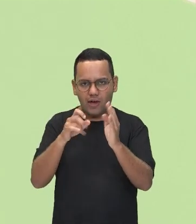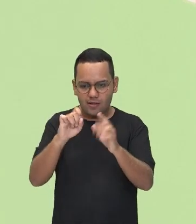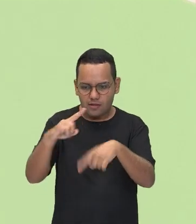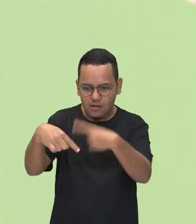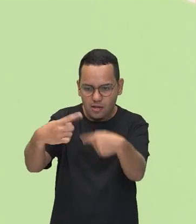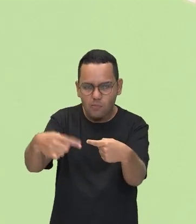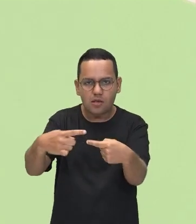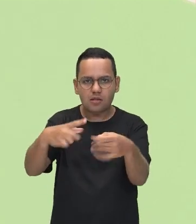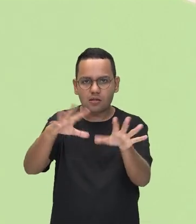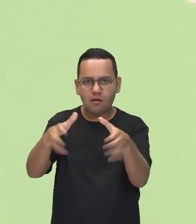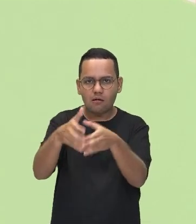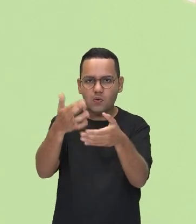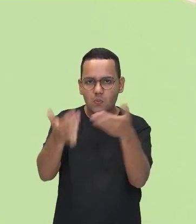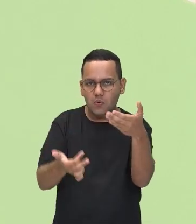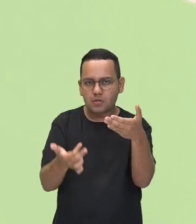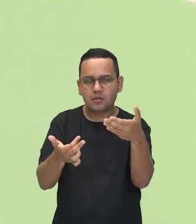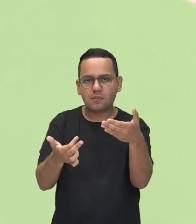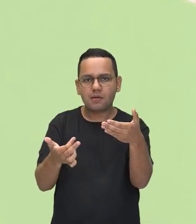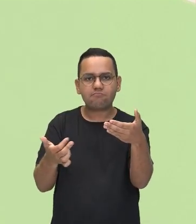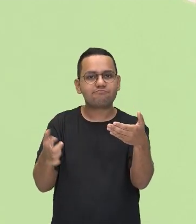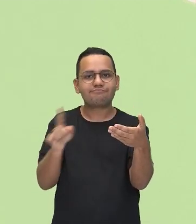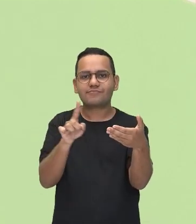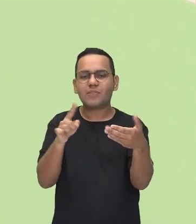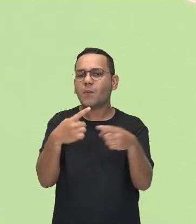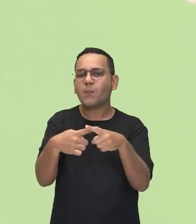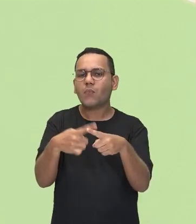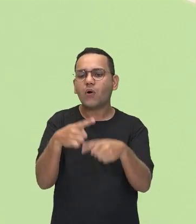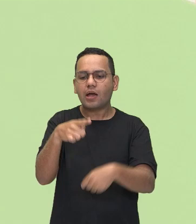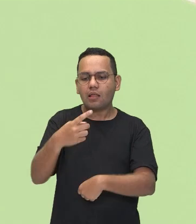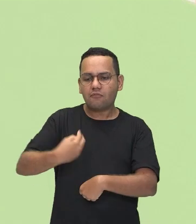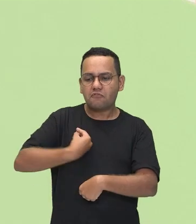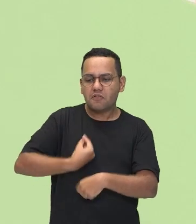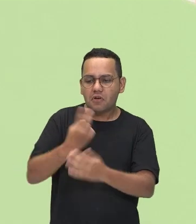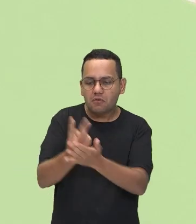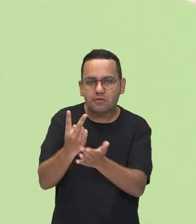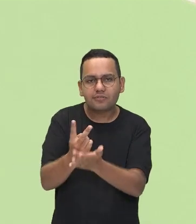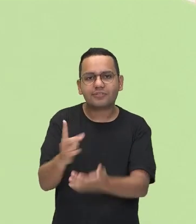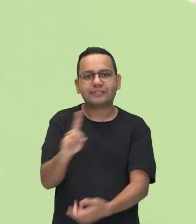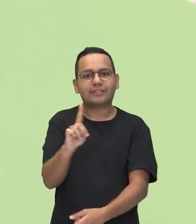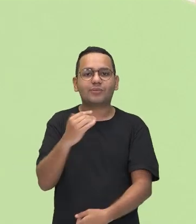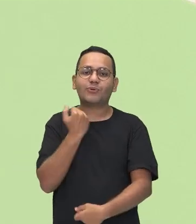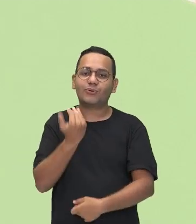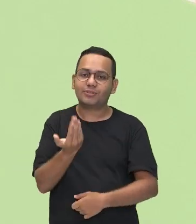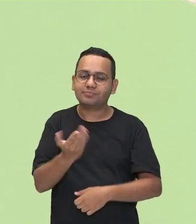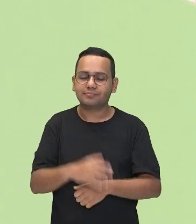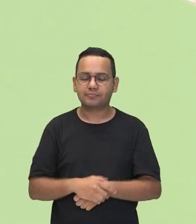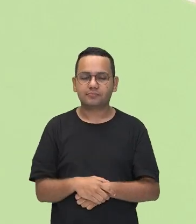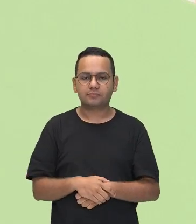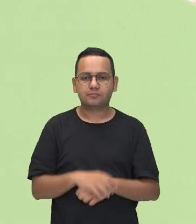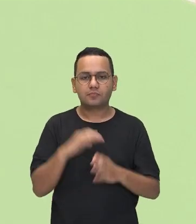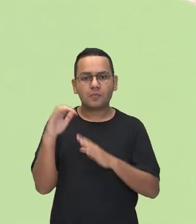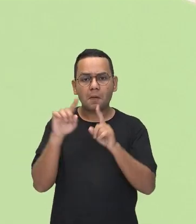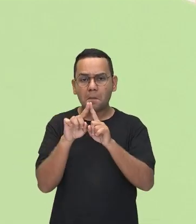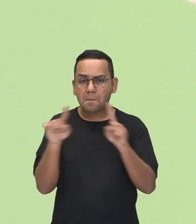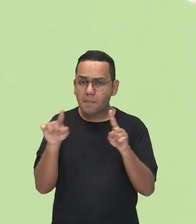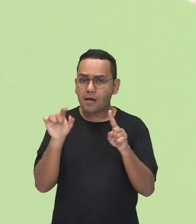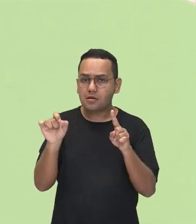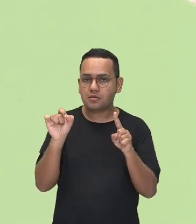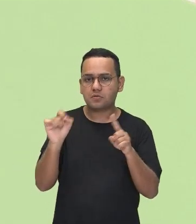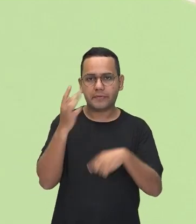não vai ficar viva para a reprodução. Tá? Então, quando Darwin estava lá estudando